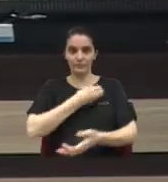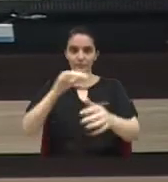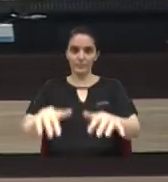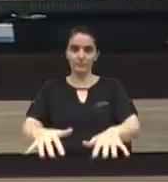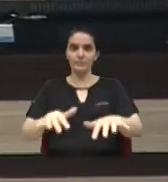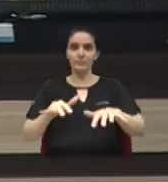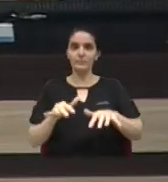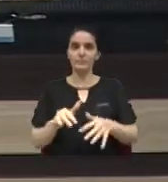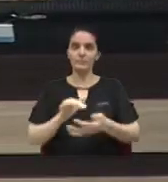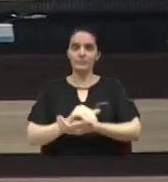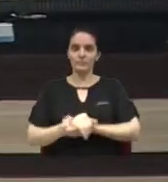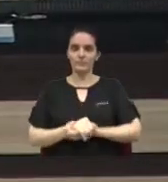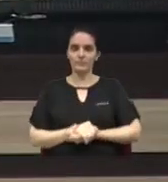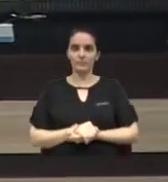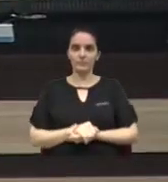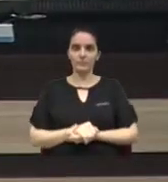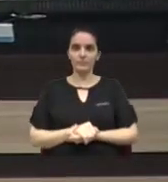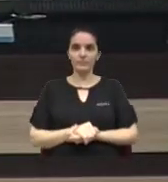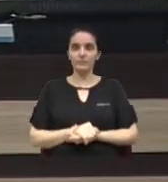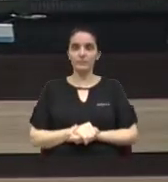presença.